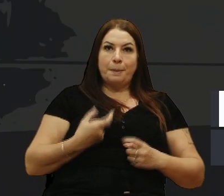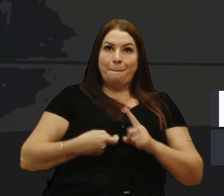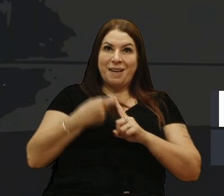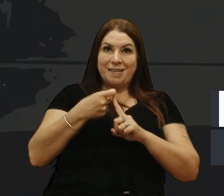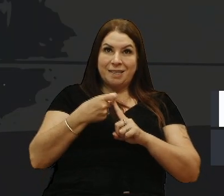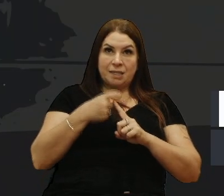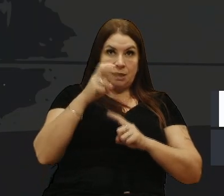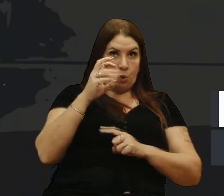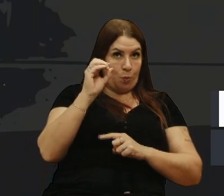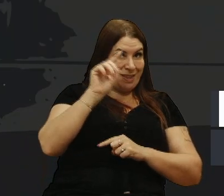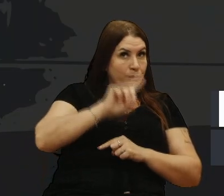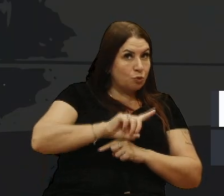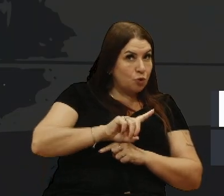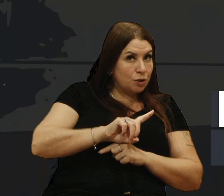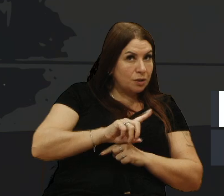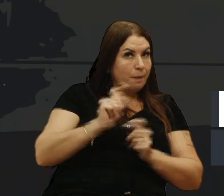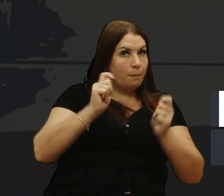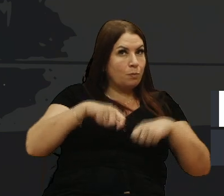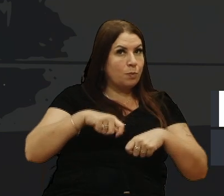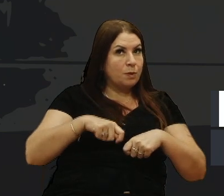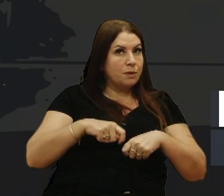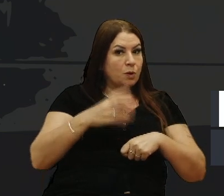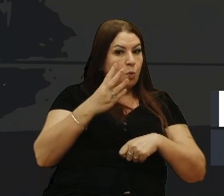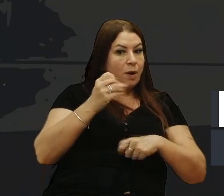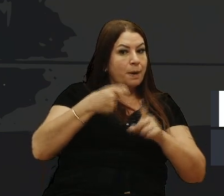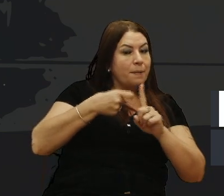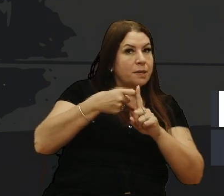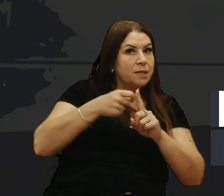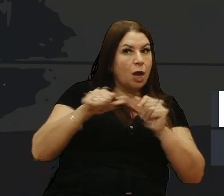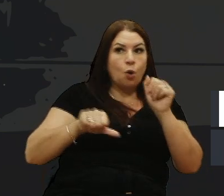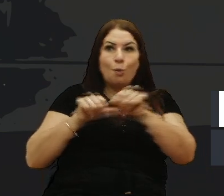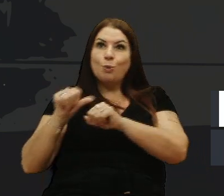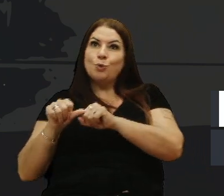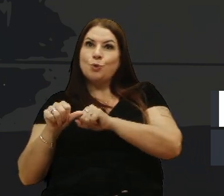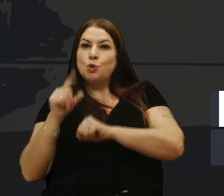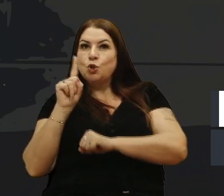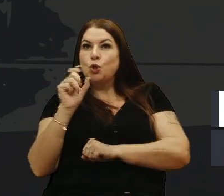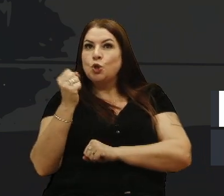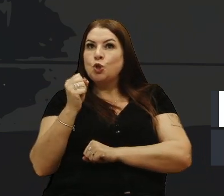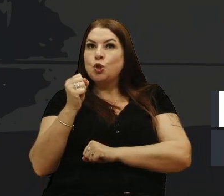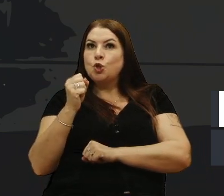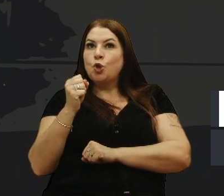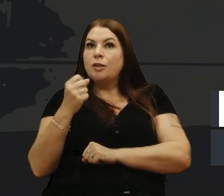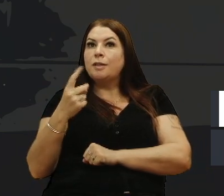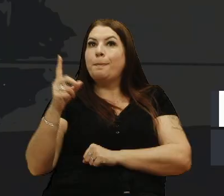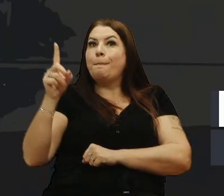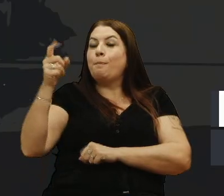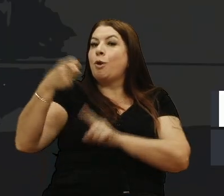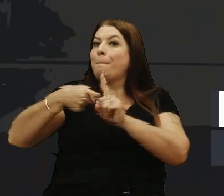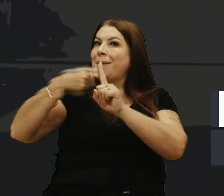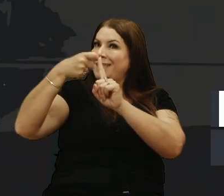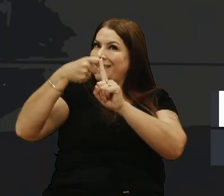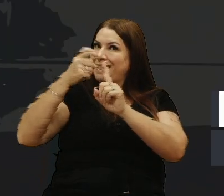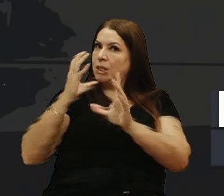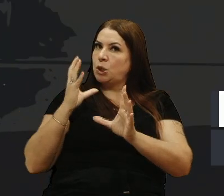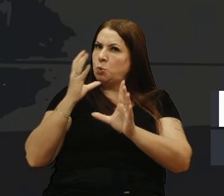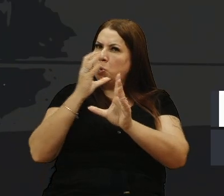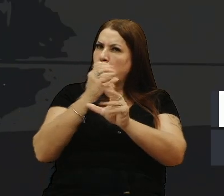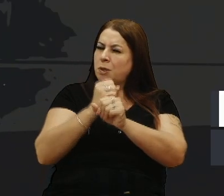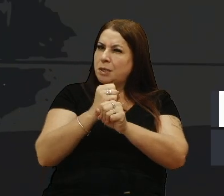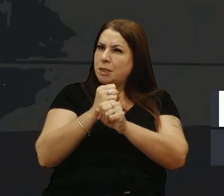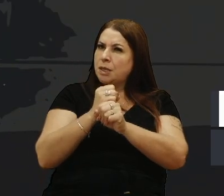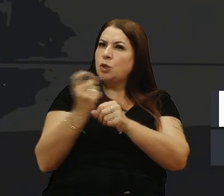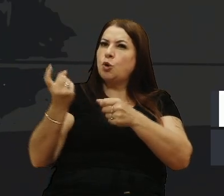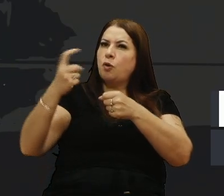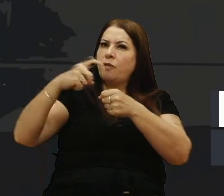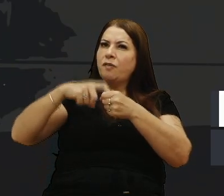castrações dias, a possibilidade de 40 mês, agora 18 castrações por mês. Totalizando aí, através desse